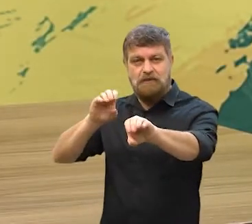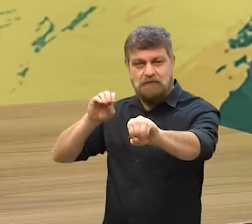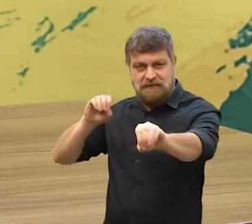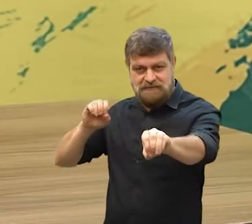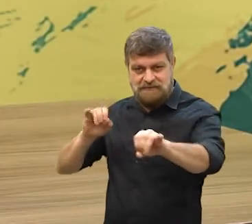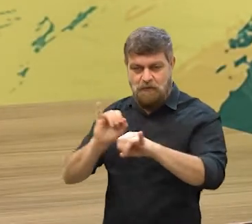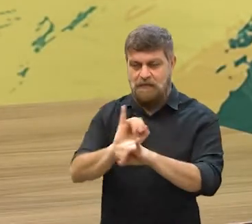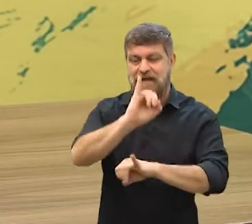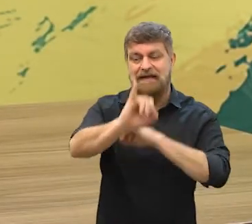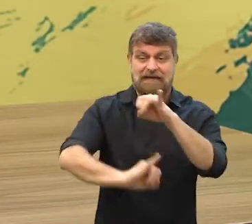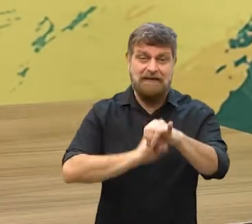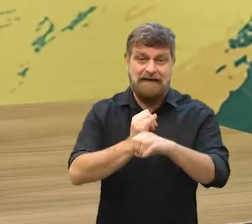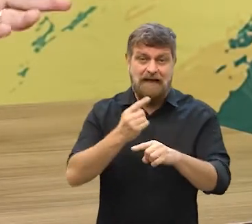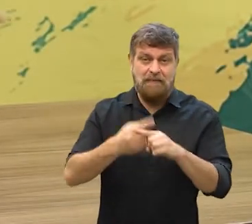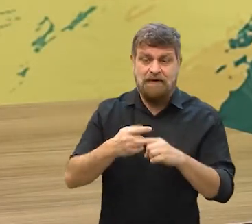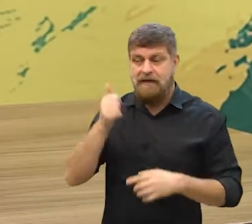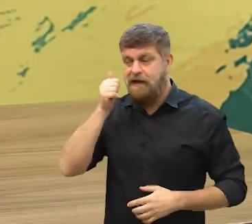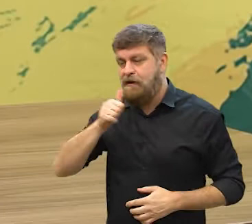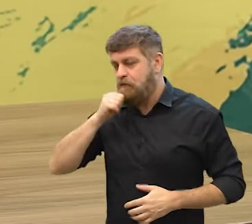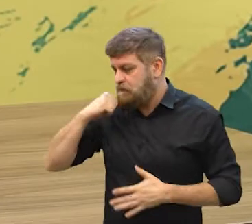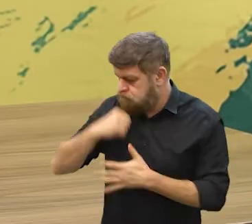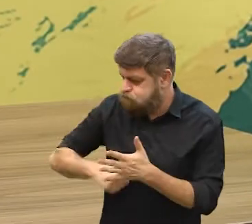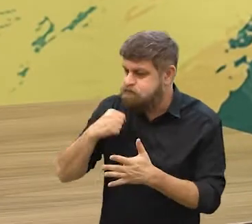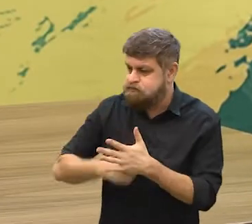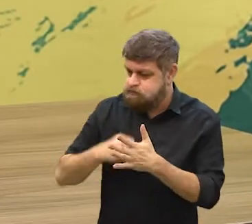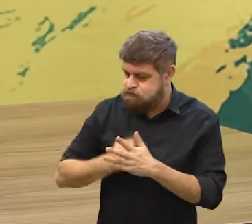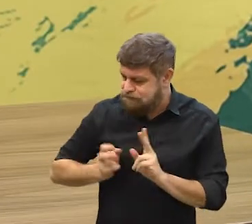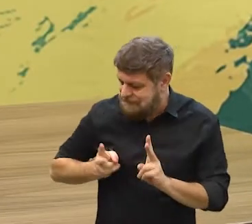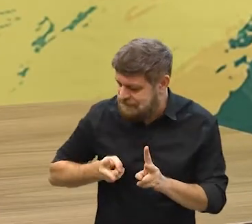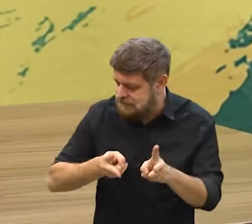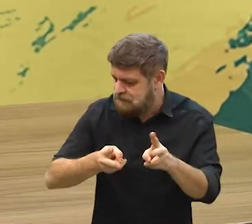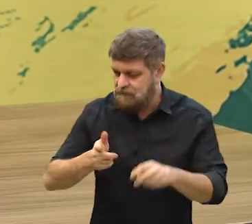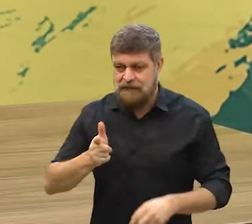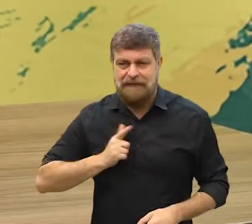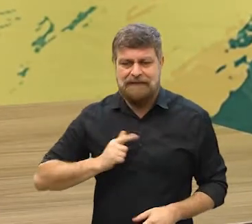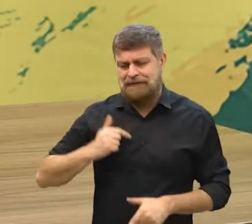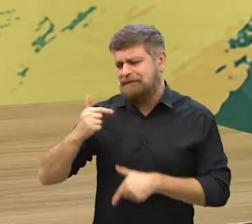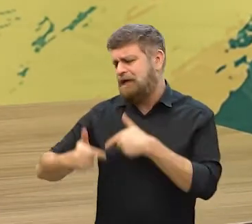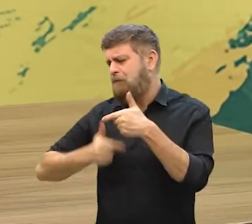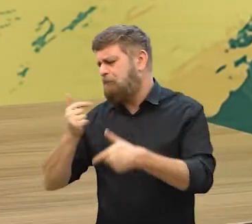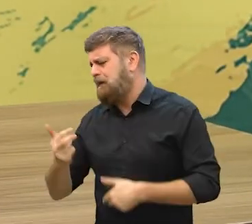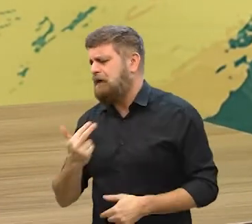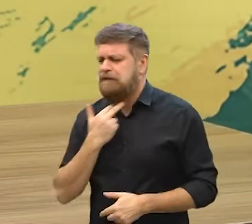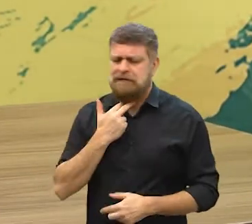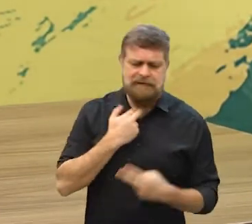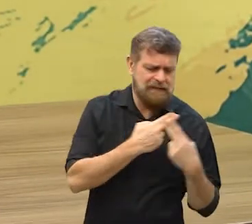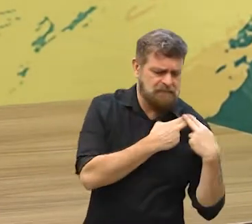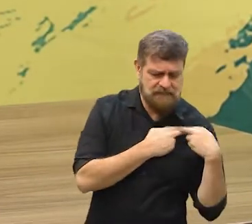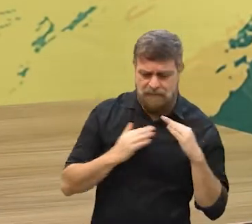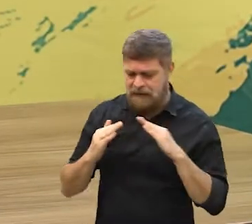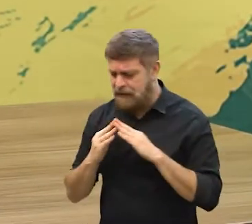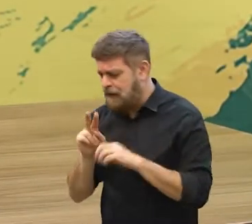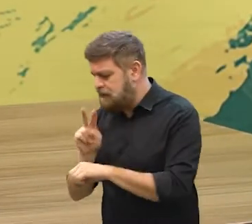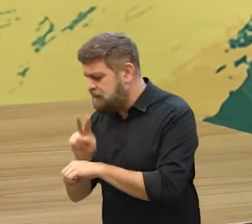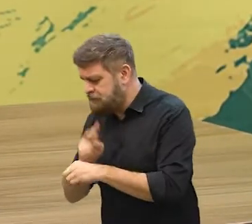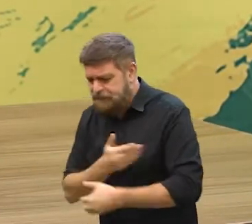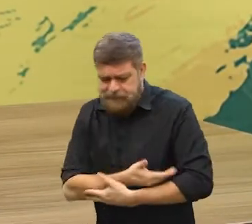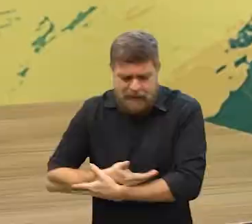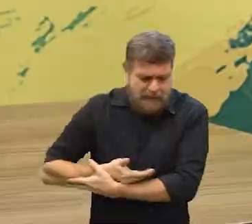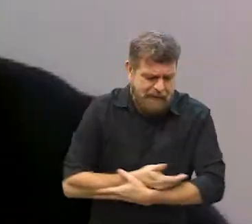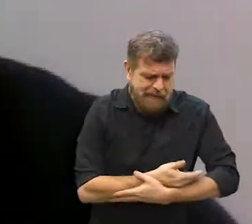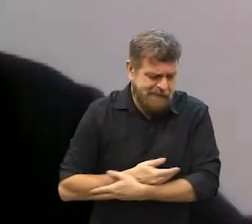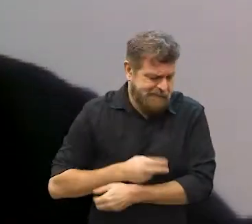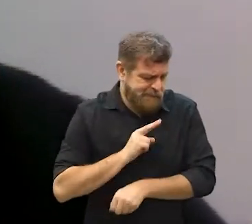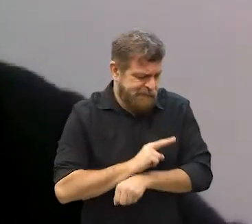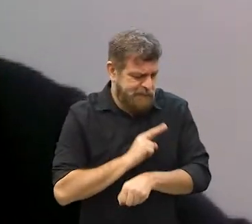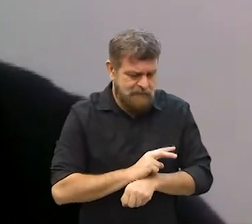mais, porque a mulher guerreira, como sempre, ela tem inúmeras tarefas, muitas vezes tem que cuidar da casa, do filho,